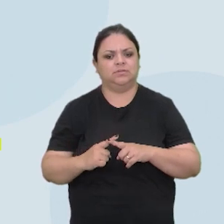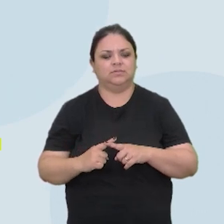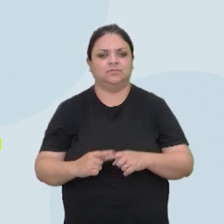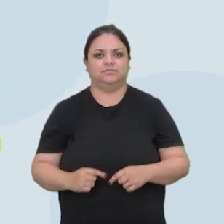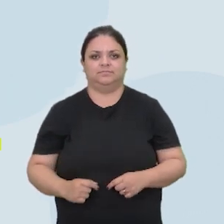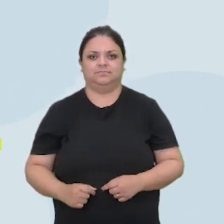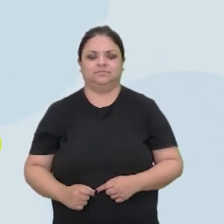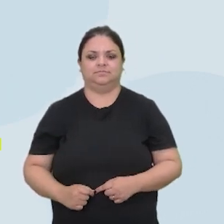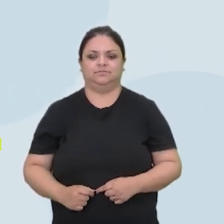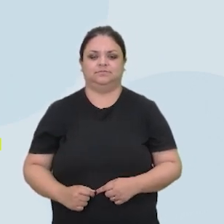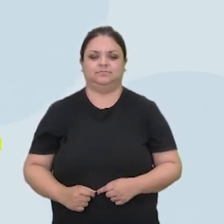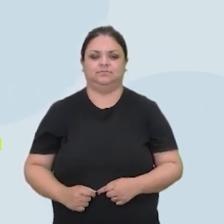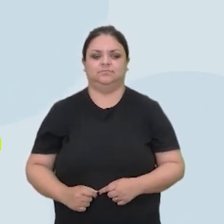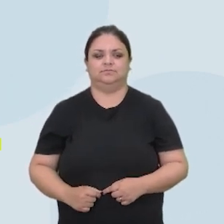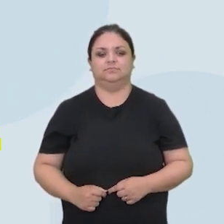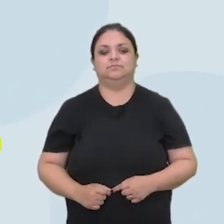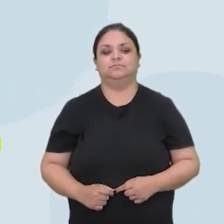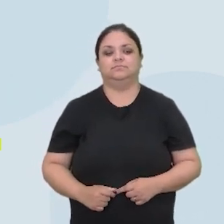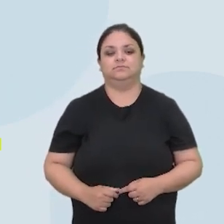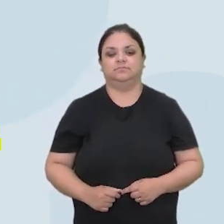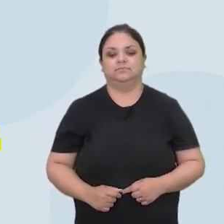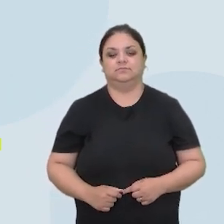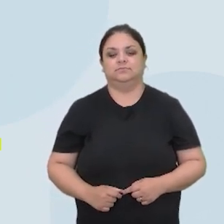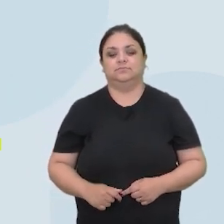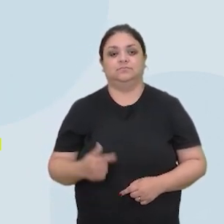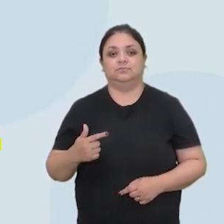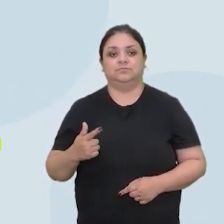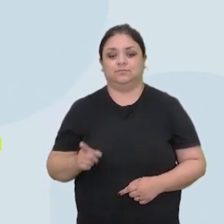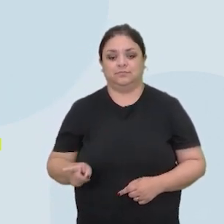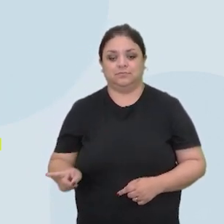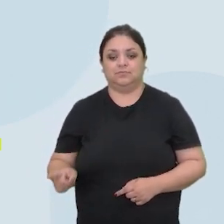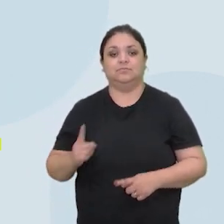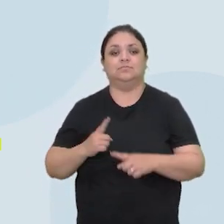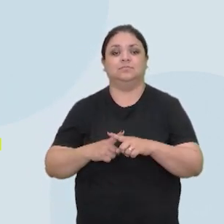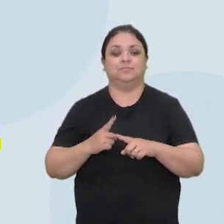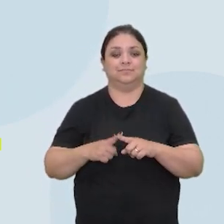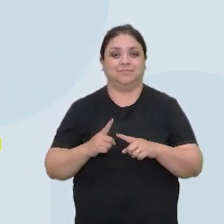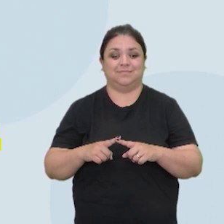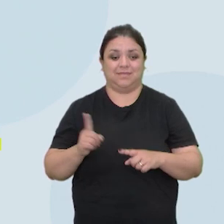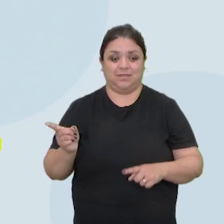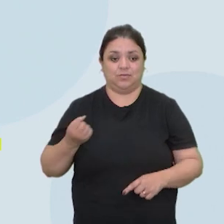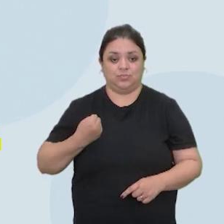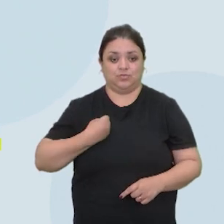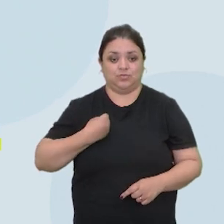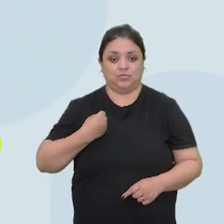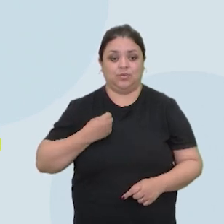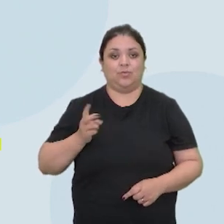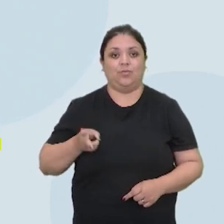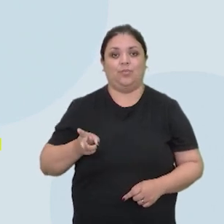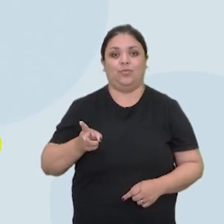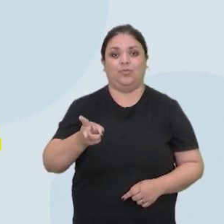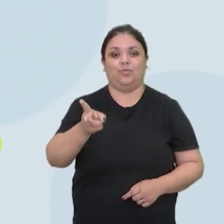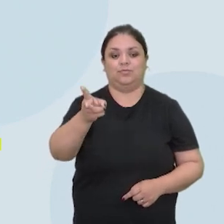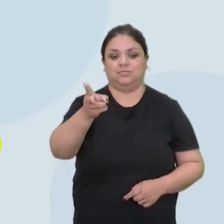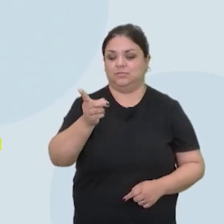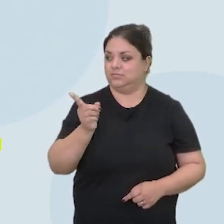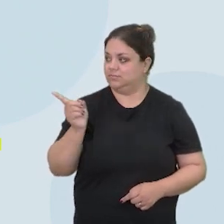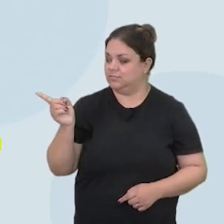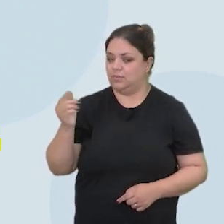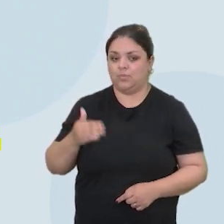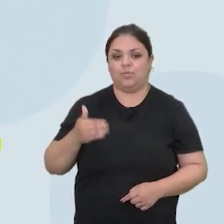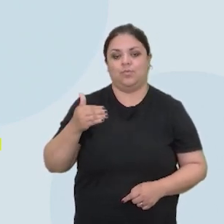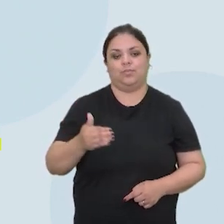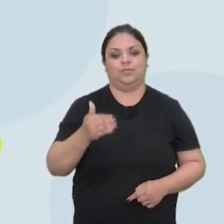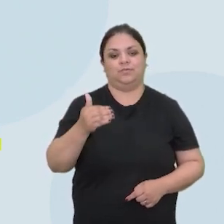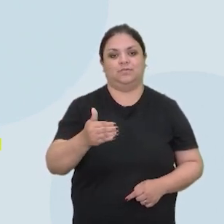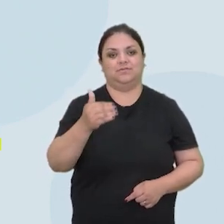vou colocar que isso daqui é igual. Ela não entra aqui embaixo porque esse valor é constante, gente, tá? É constante.